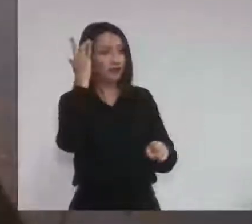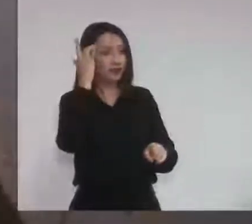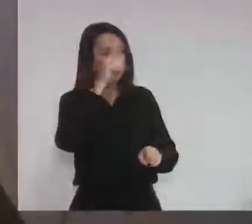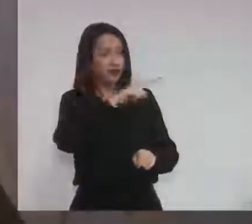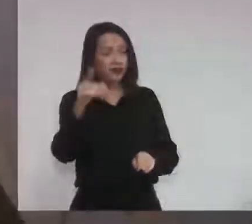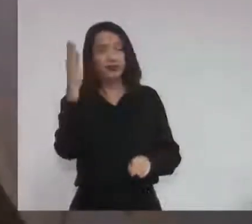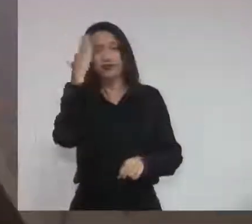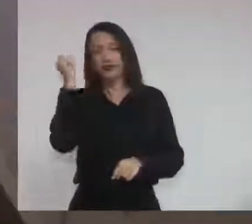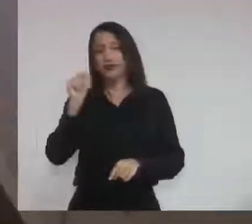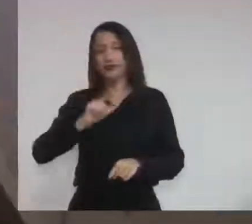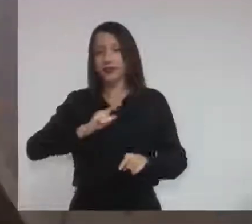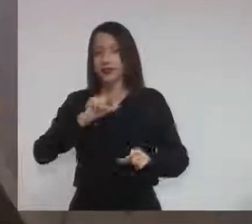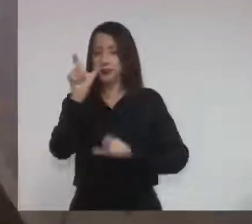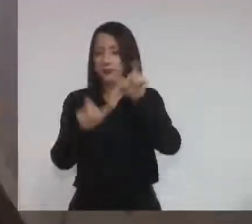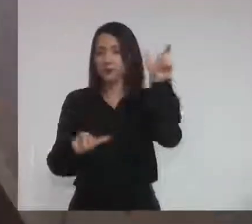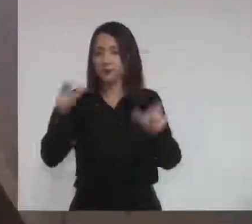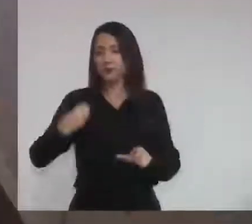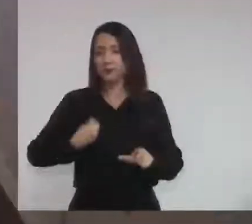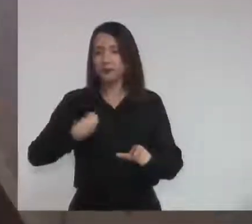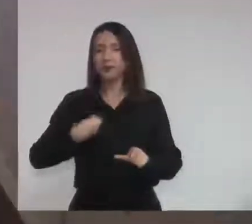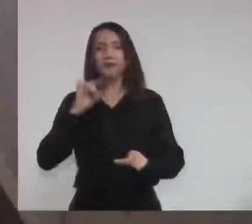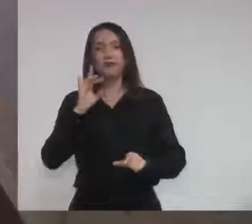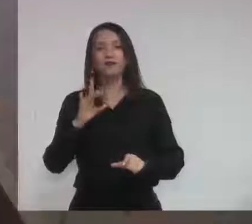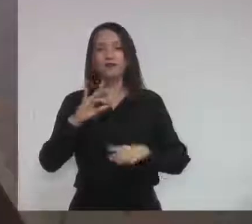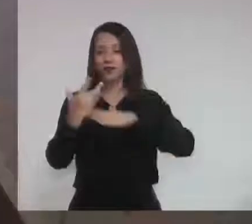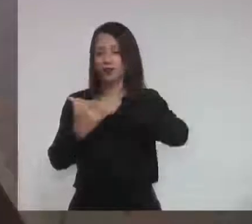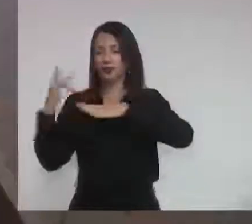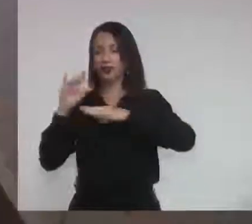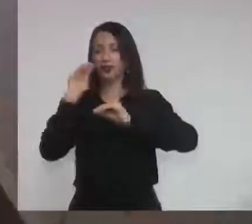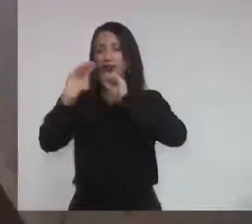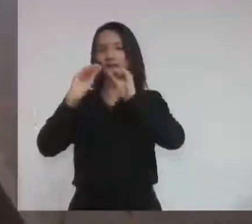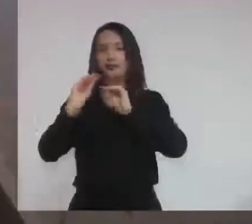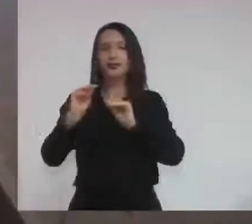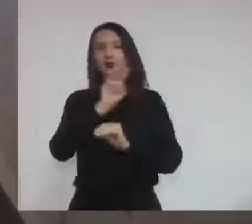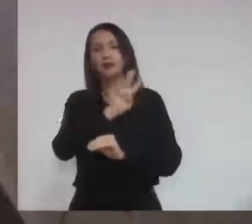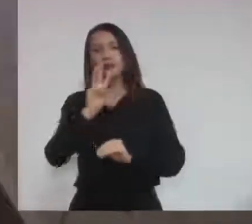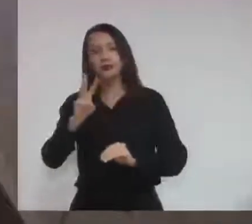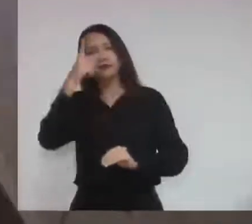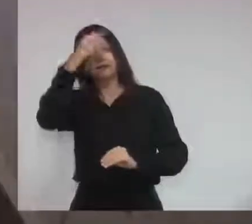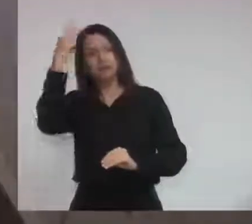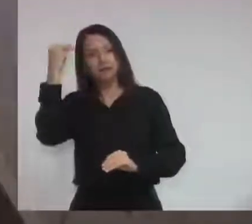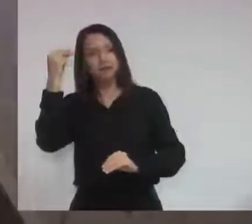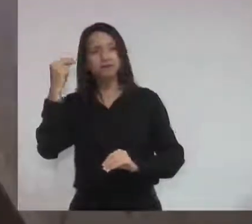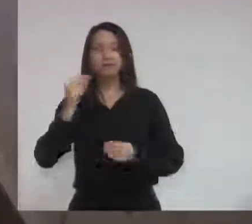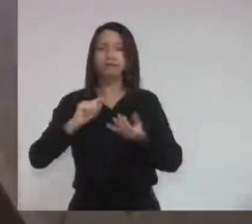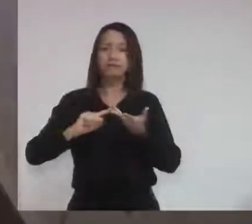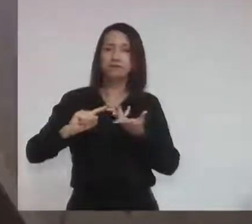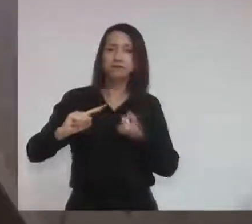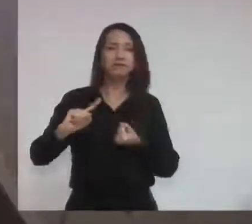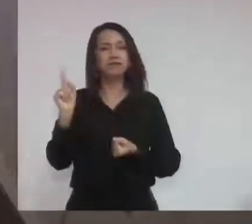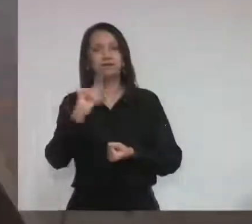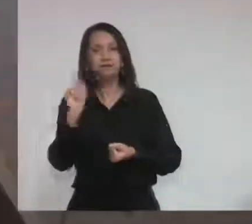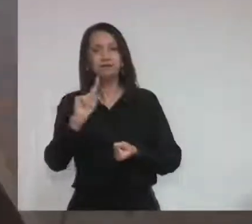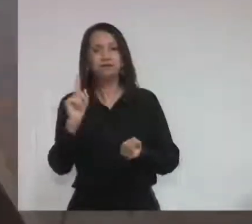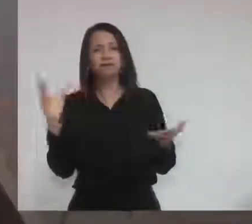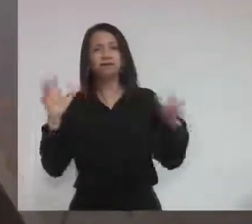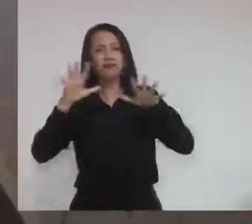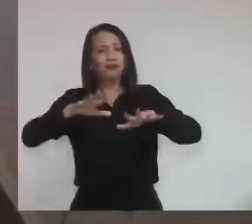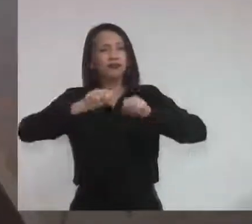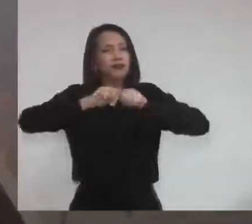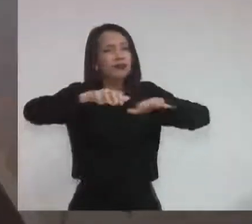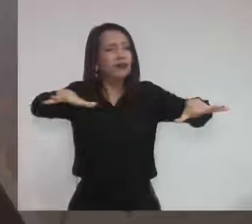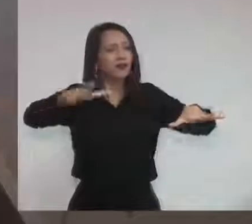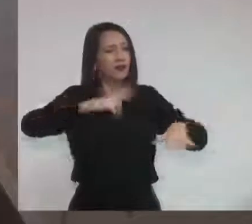isso, não basta você ir lá na rede social, colocar no site da prefeitura, no outro, isso não atinge a massa, né?